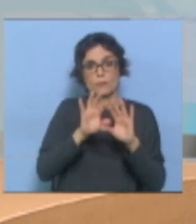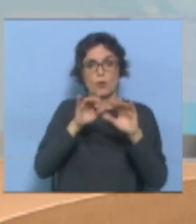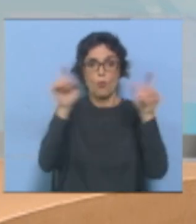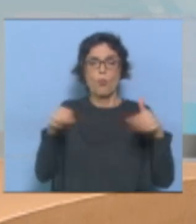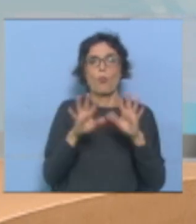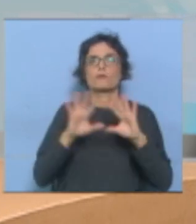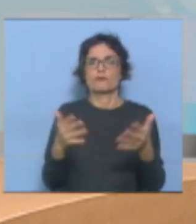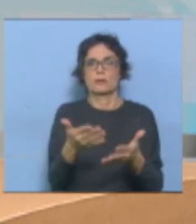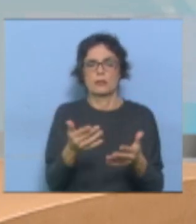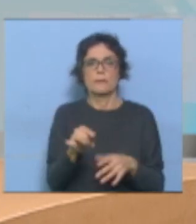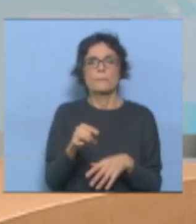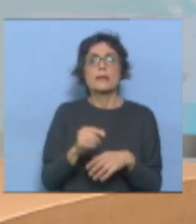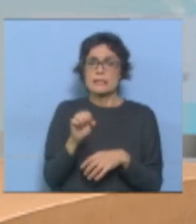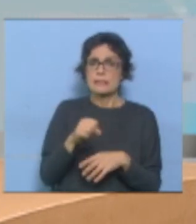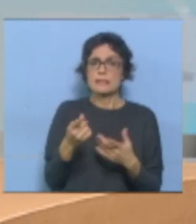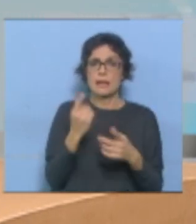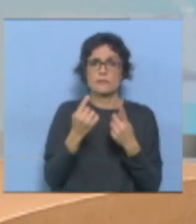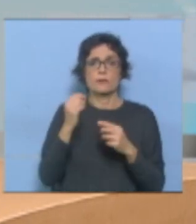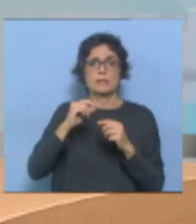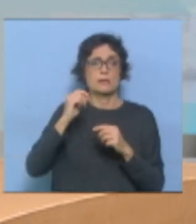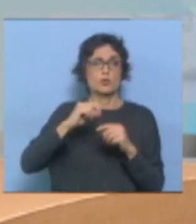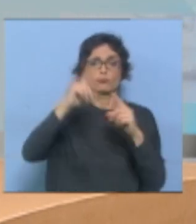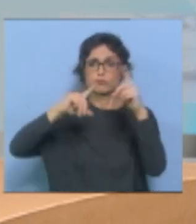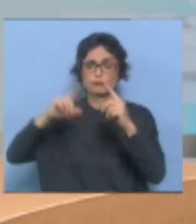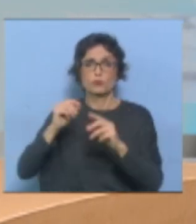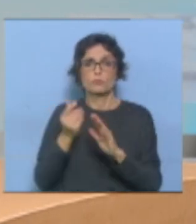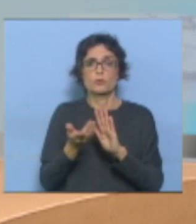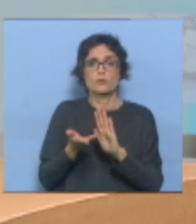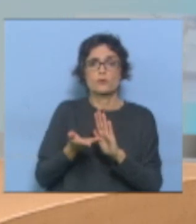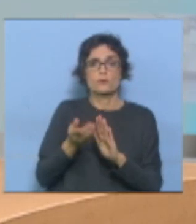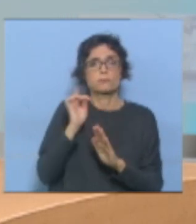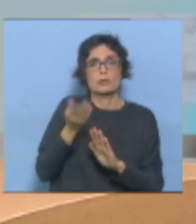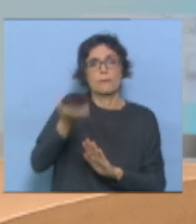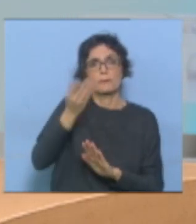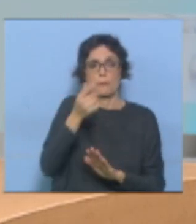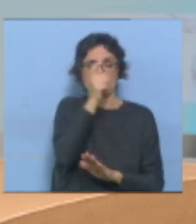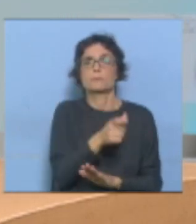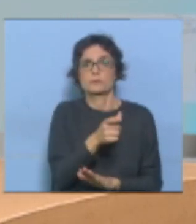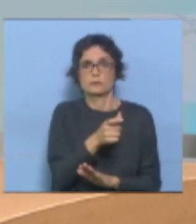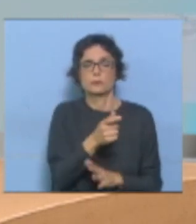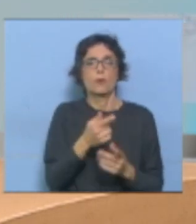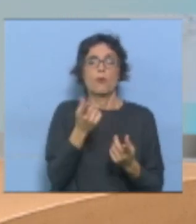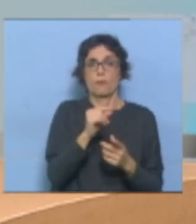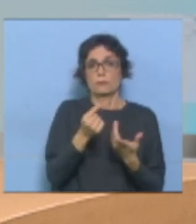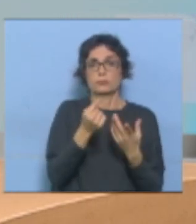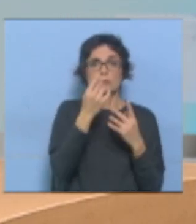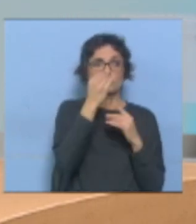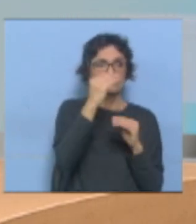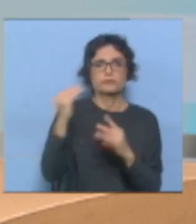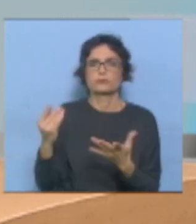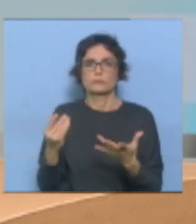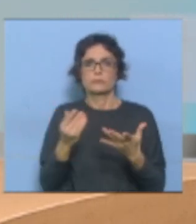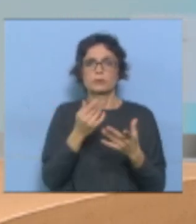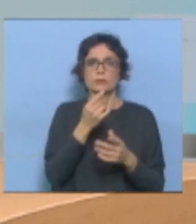é também interessante o apelo que faz aos profissionais de saúde, médicos, enfermeiros, colaboradores